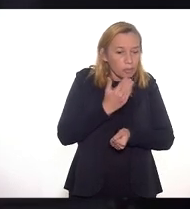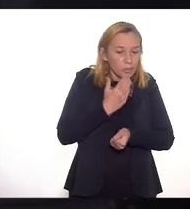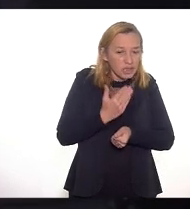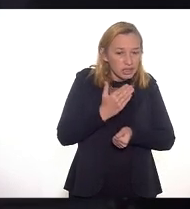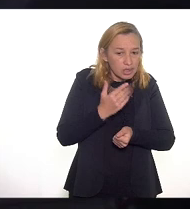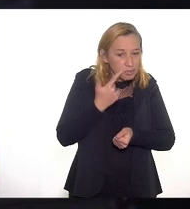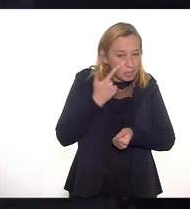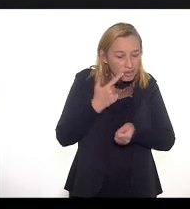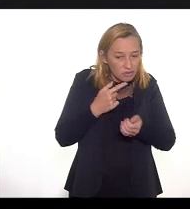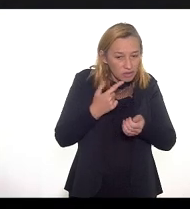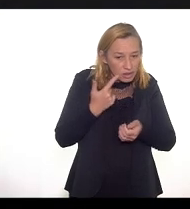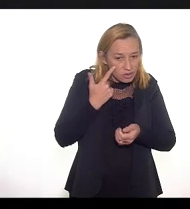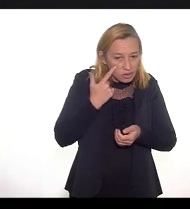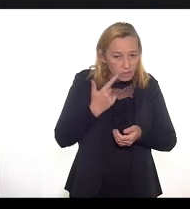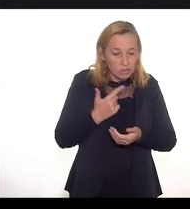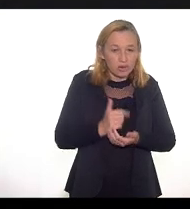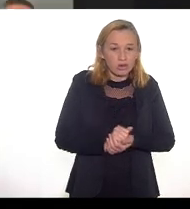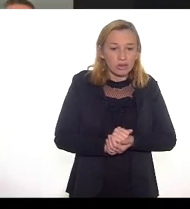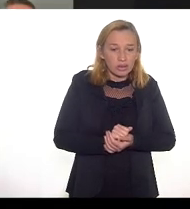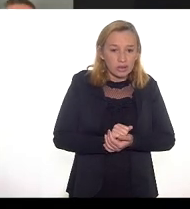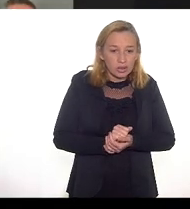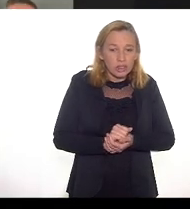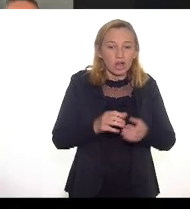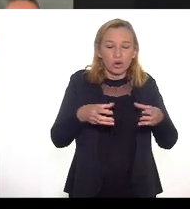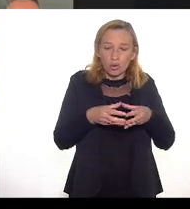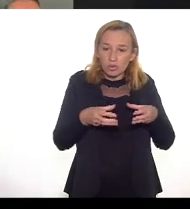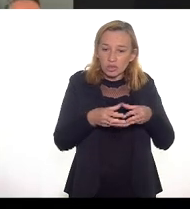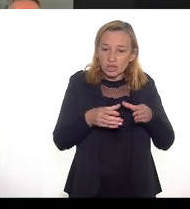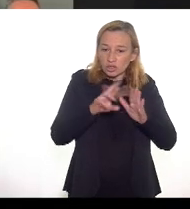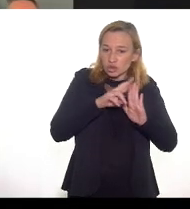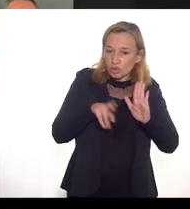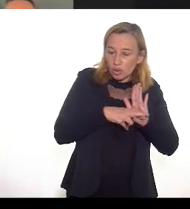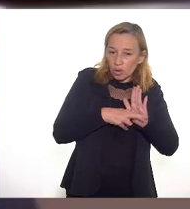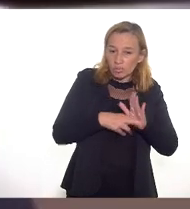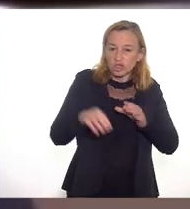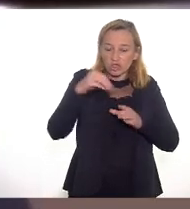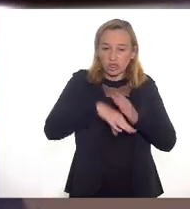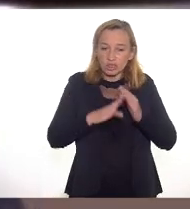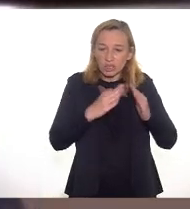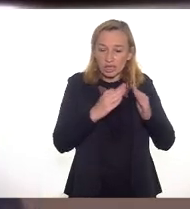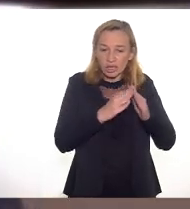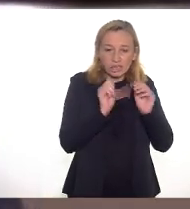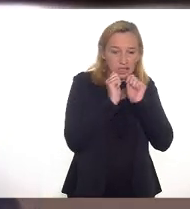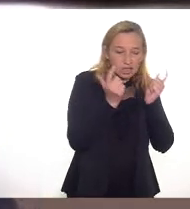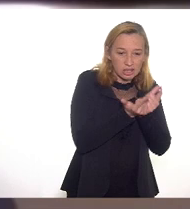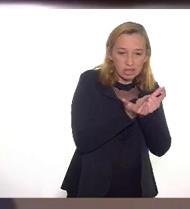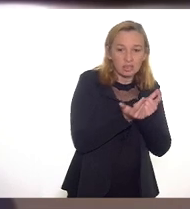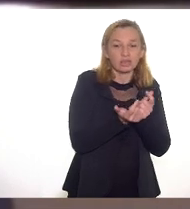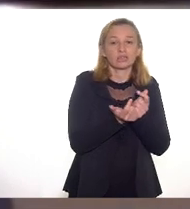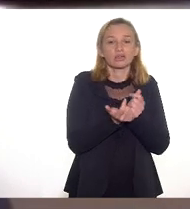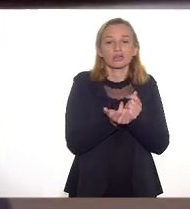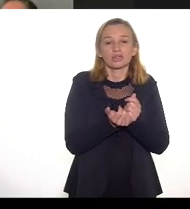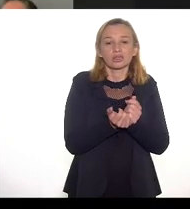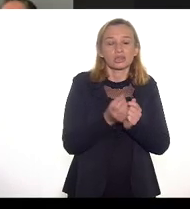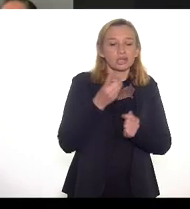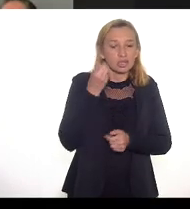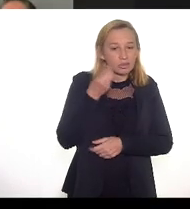verificação, tá, por favor. Sem problema. Pela Comissão de Normas Internas e Proposições Externas, deputado Rodrigo Bacelar.